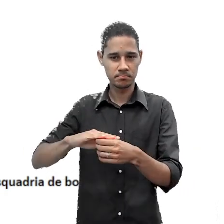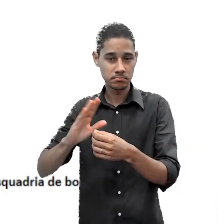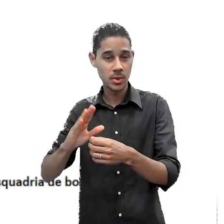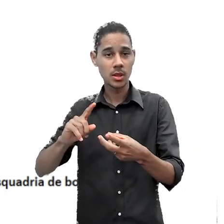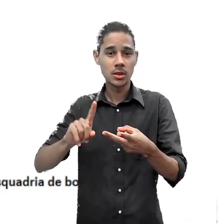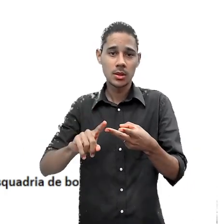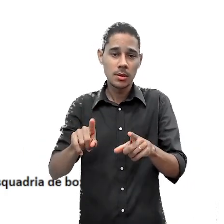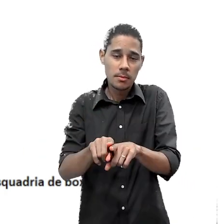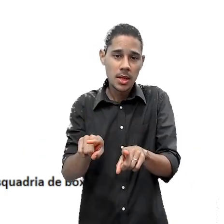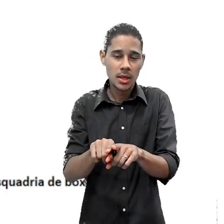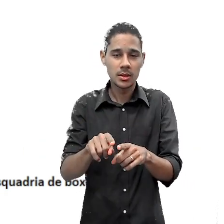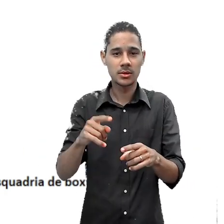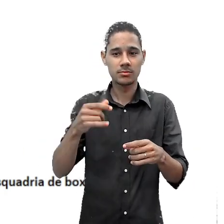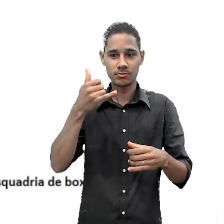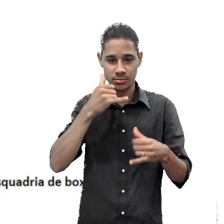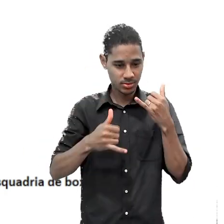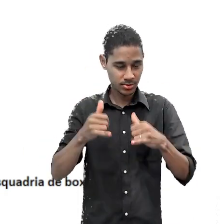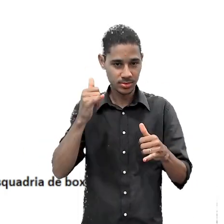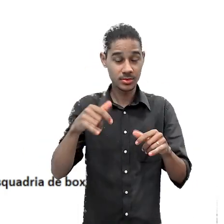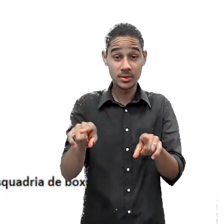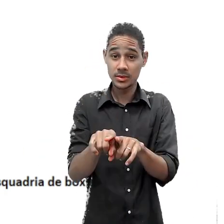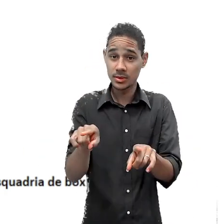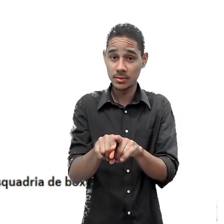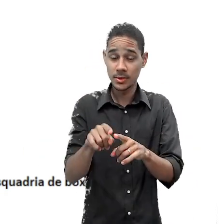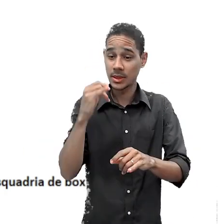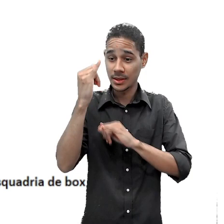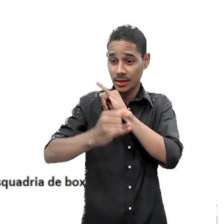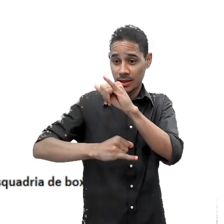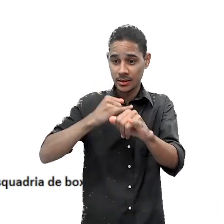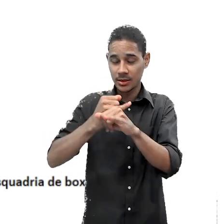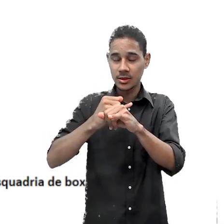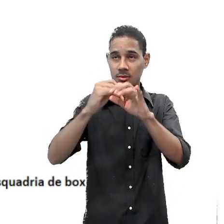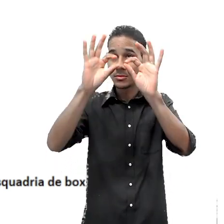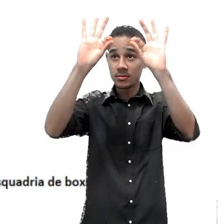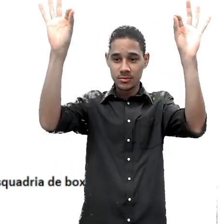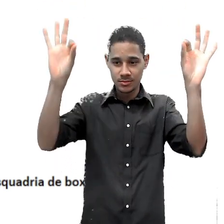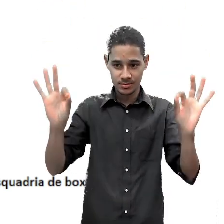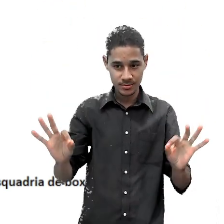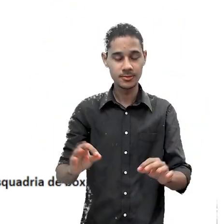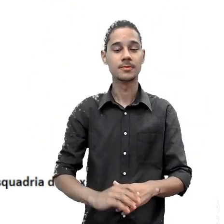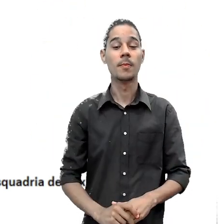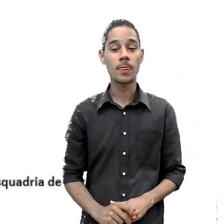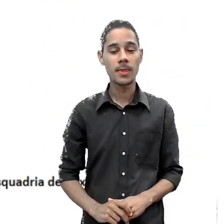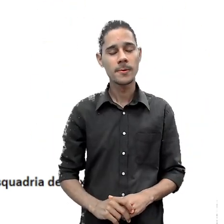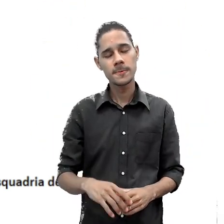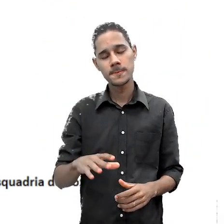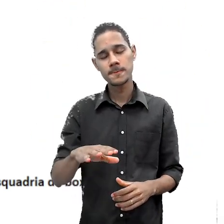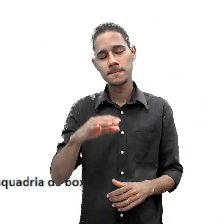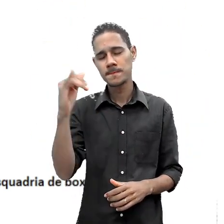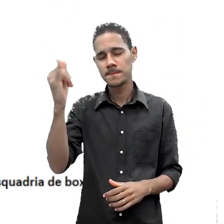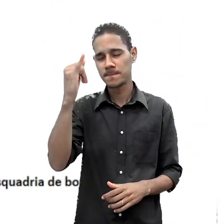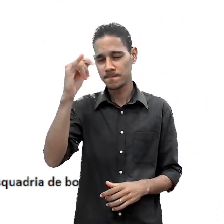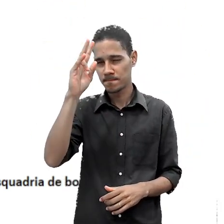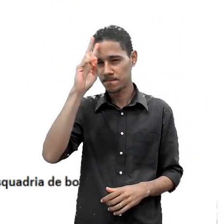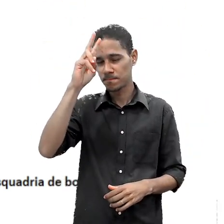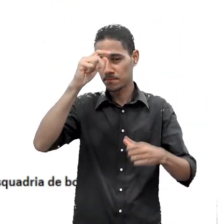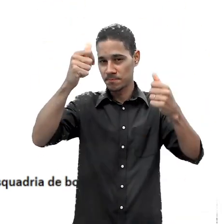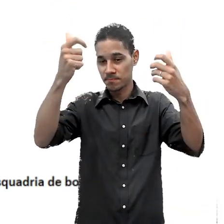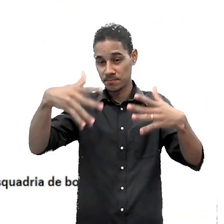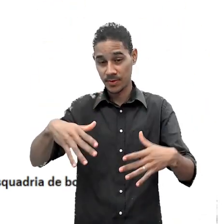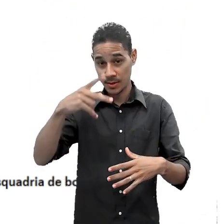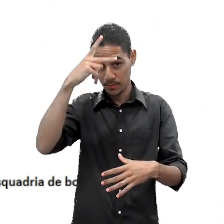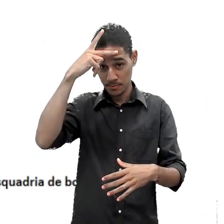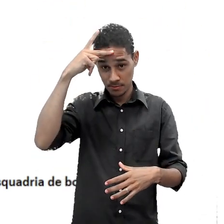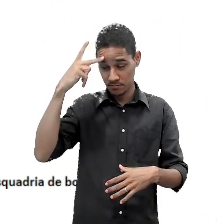as instalações de cabeamento de rede, né? Que é muito importante nos dias de hoje. É importante salientar que o profissional de